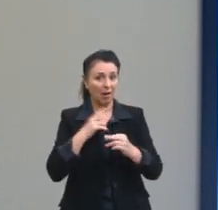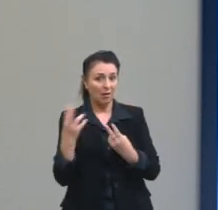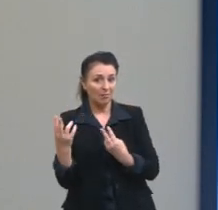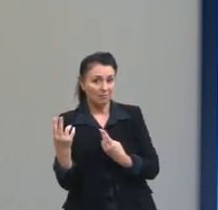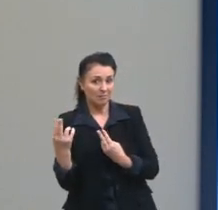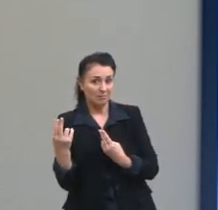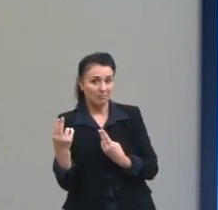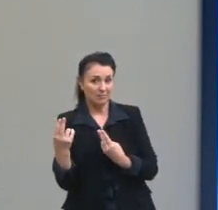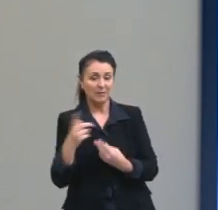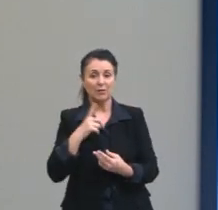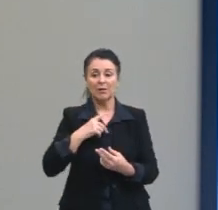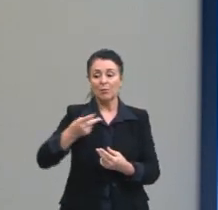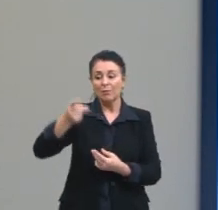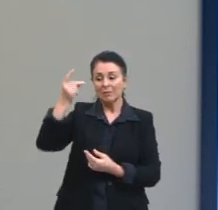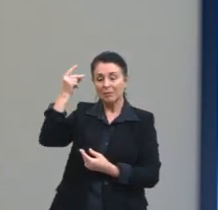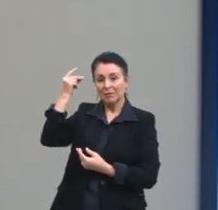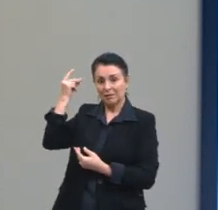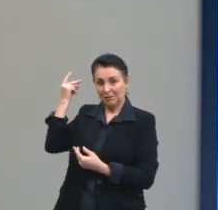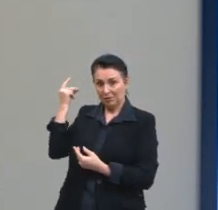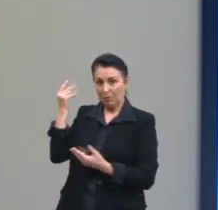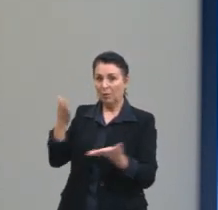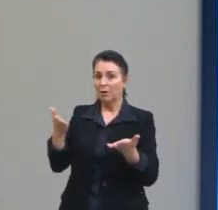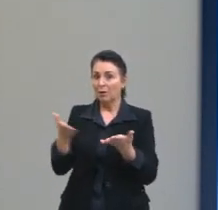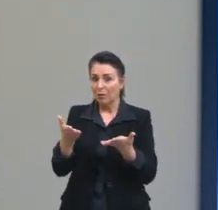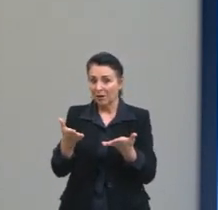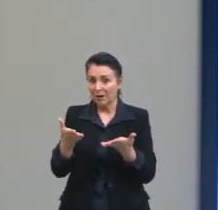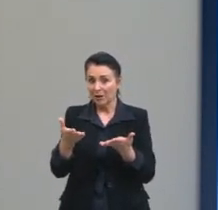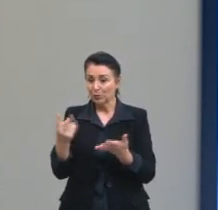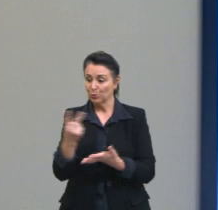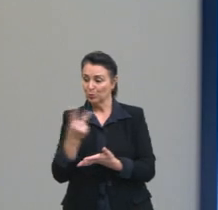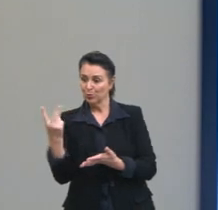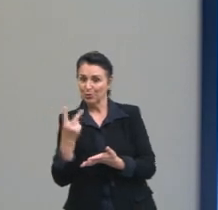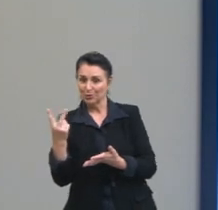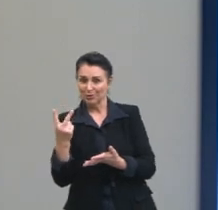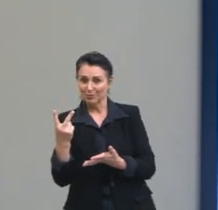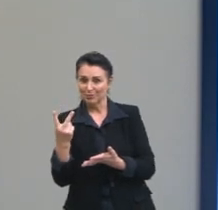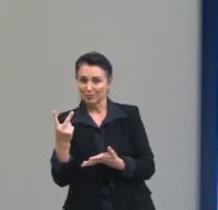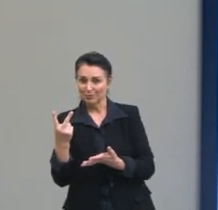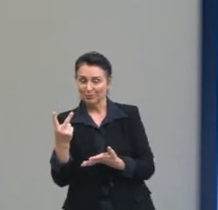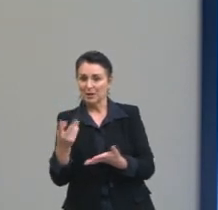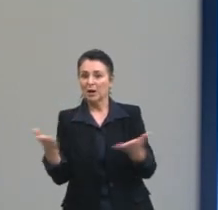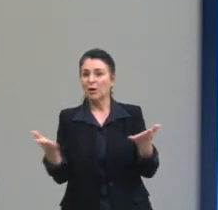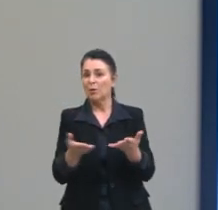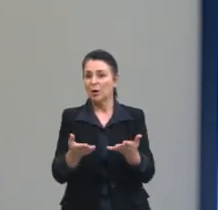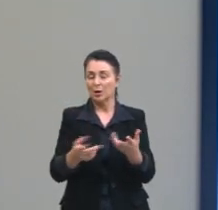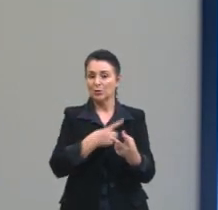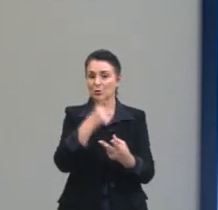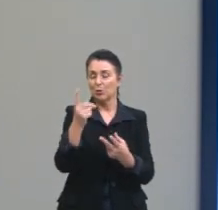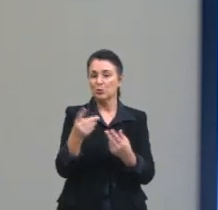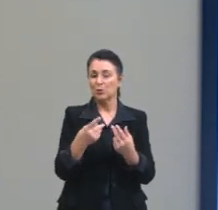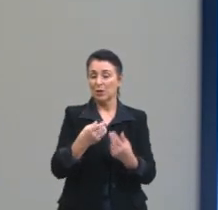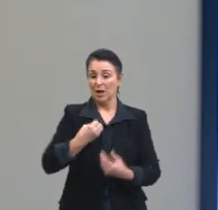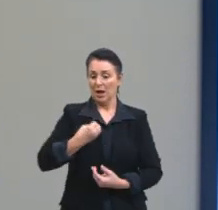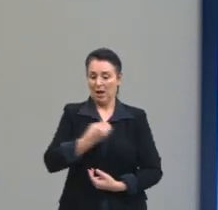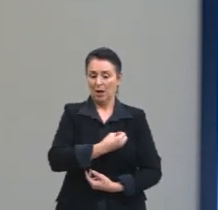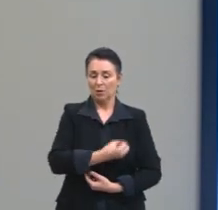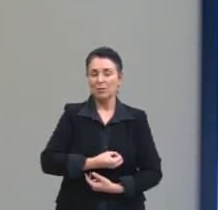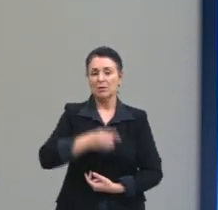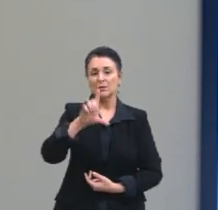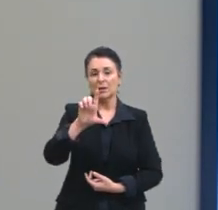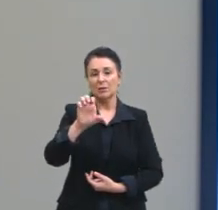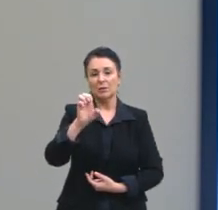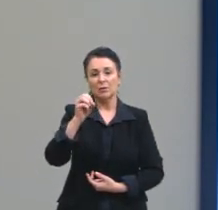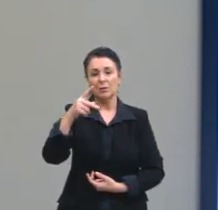um ancestral bem recente entre leopardo e entre leopardo e onça tá mais distante